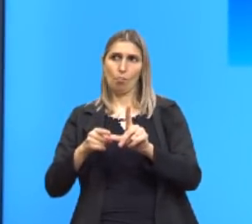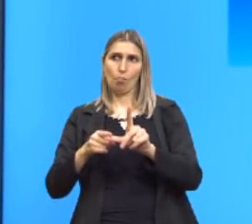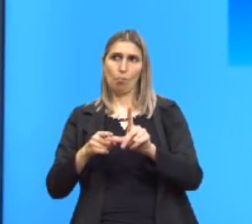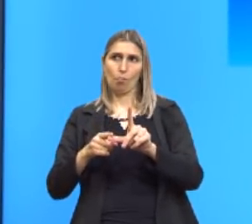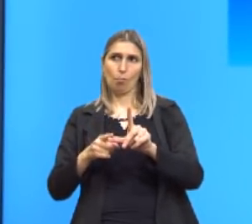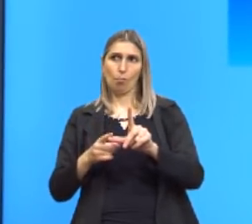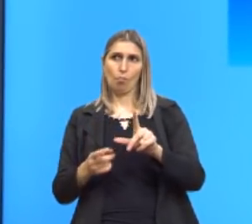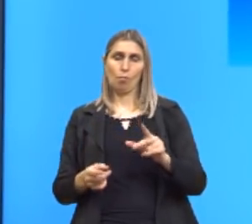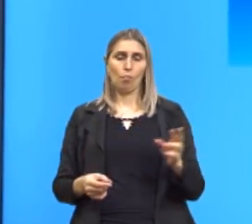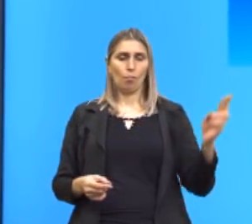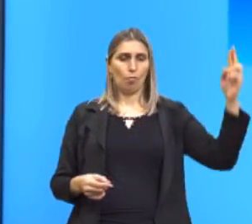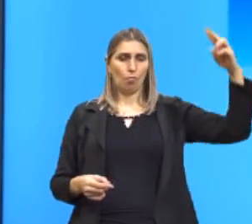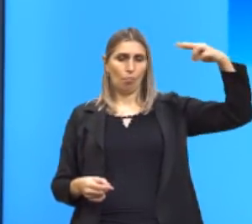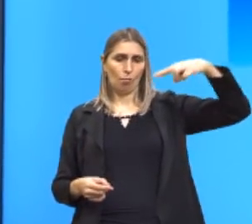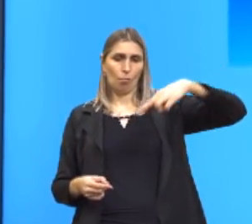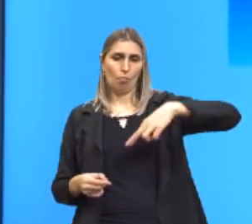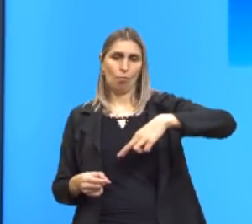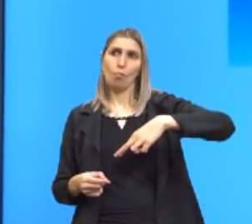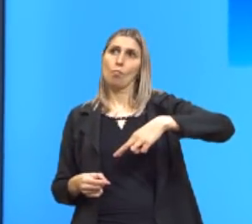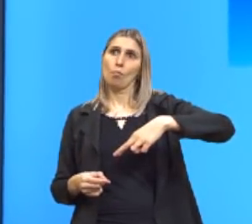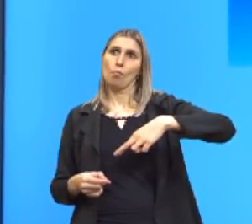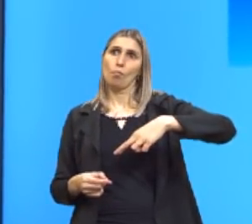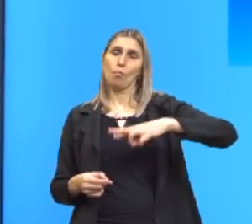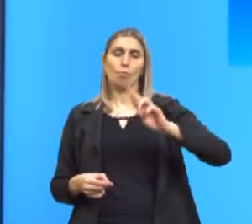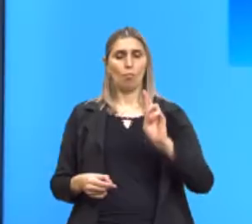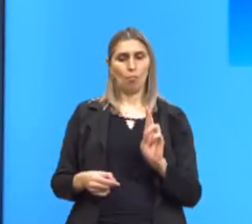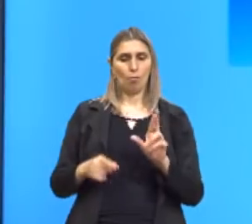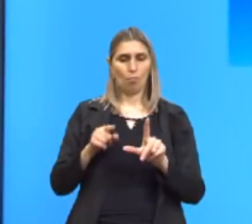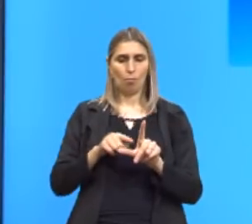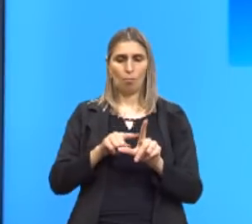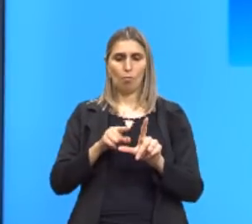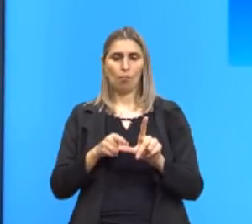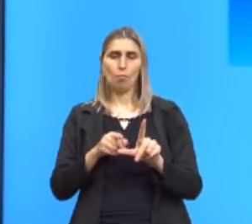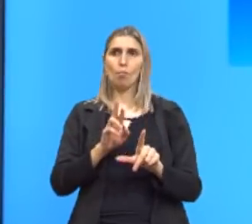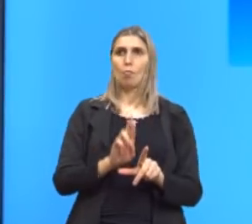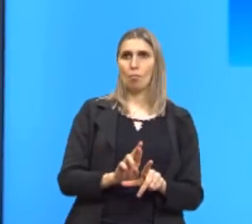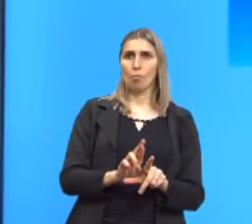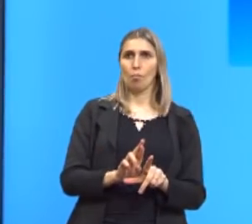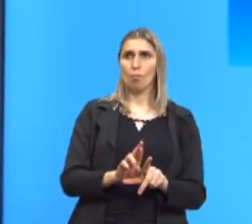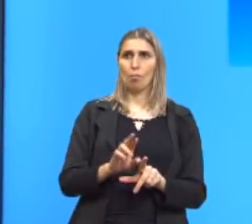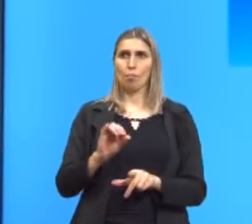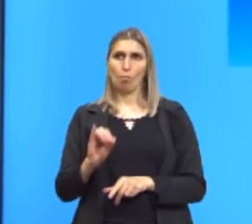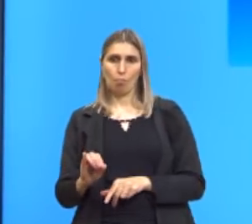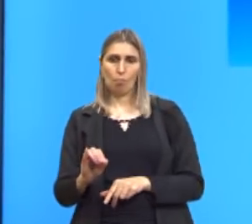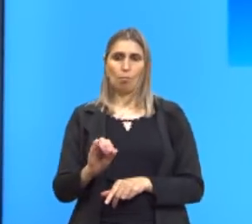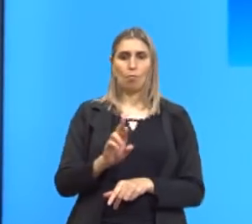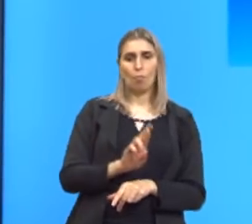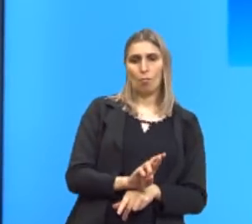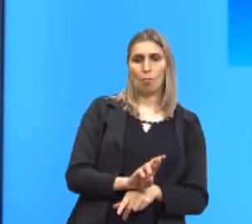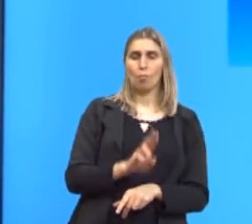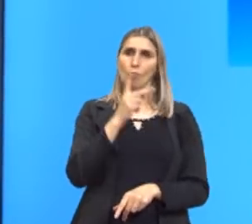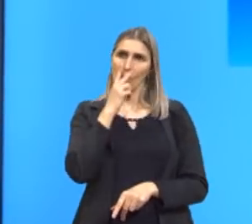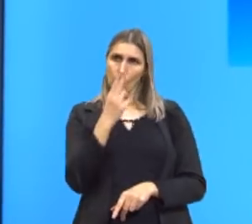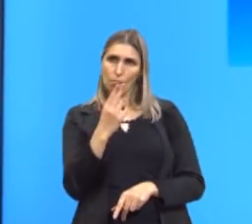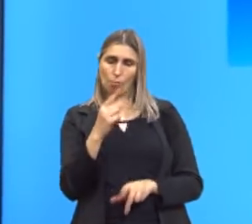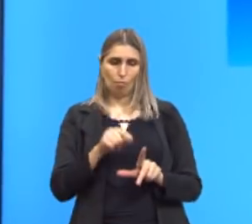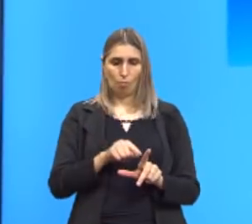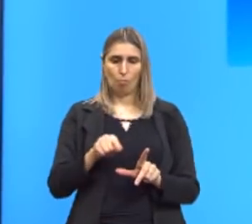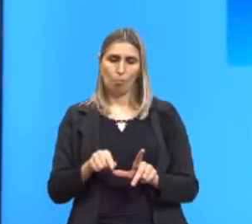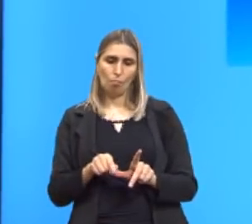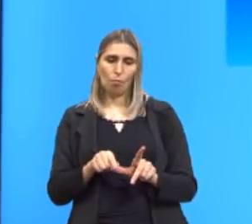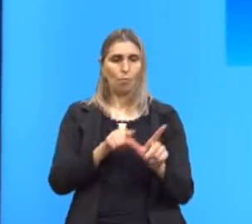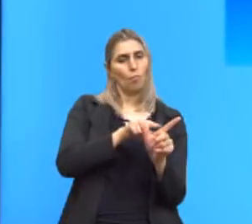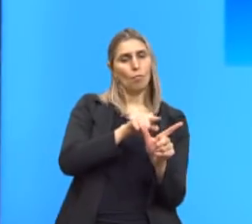refletido, R' aqui, que forma um ângulo R refletido, e o I é igual a R, certo? Ângulo